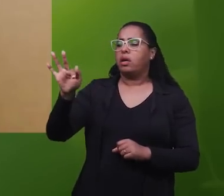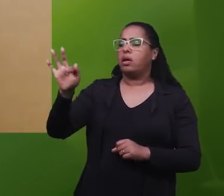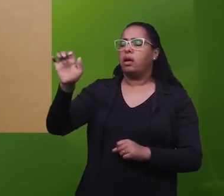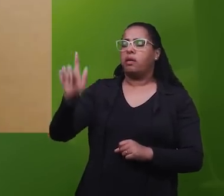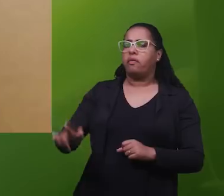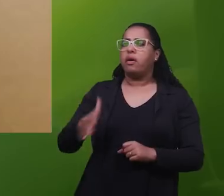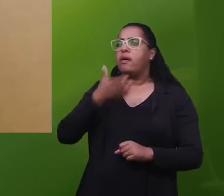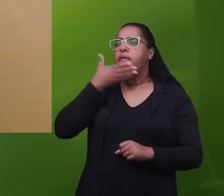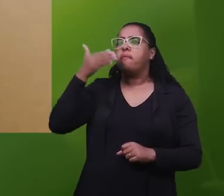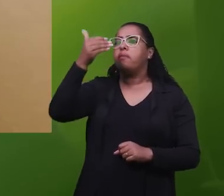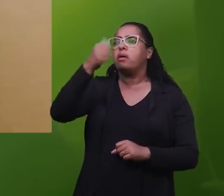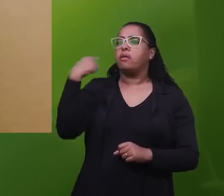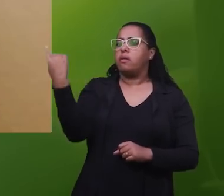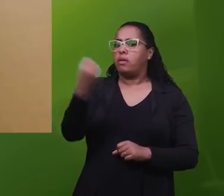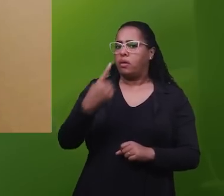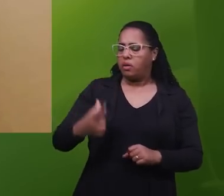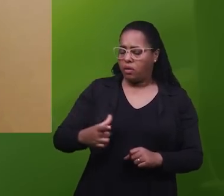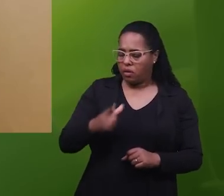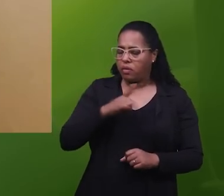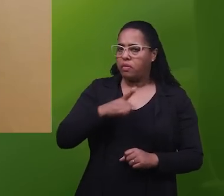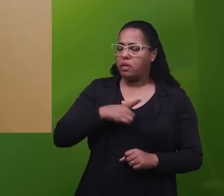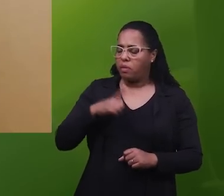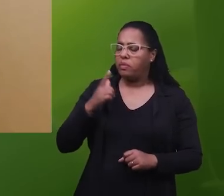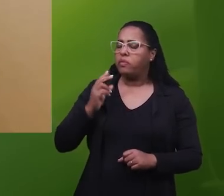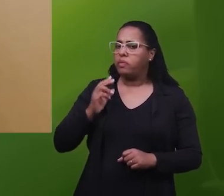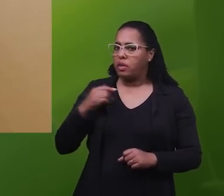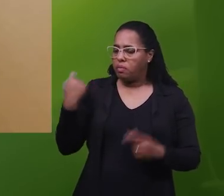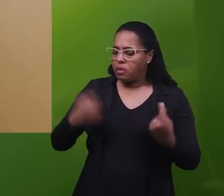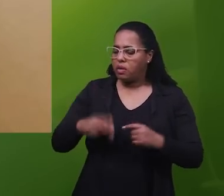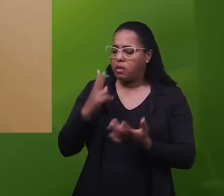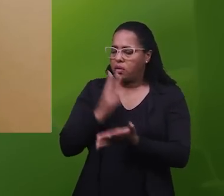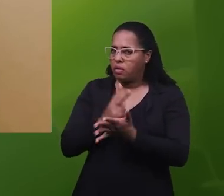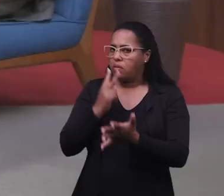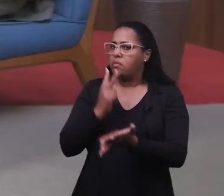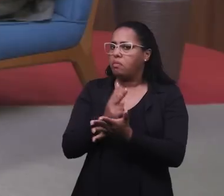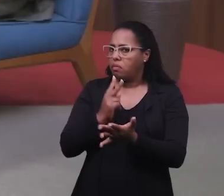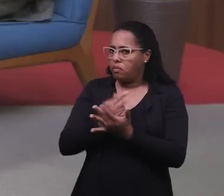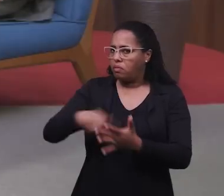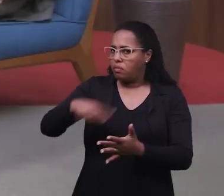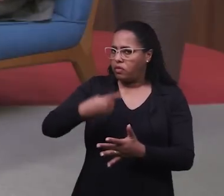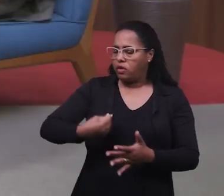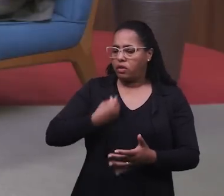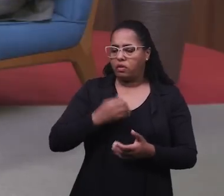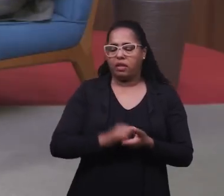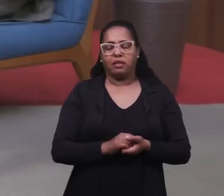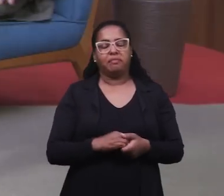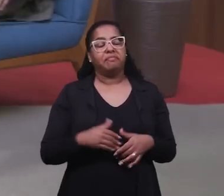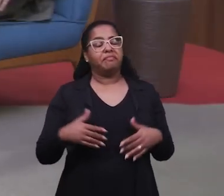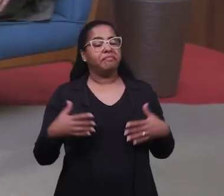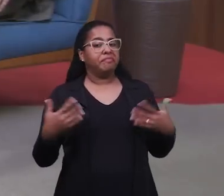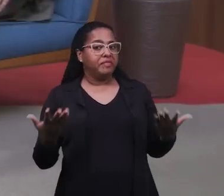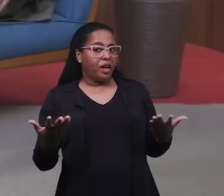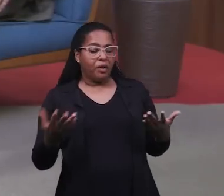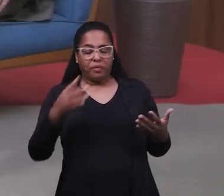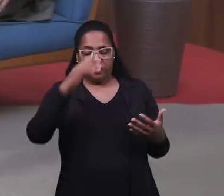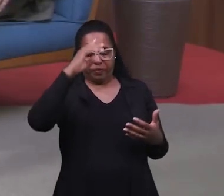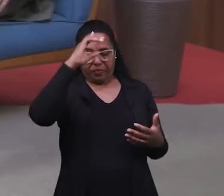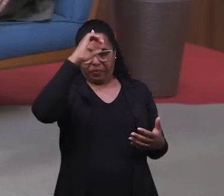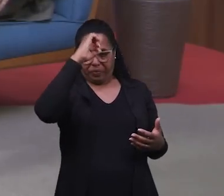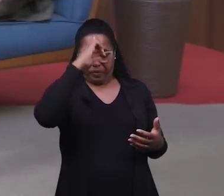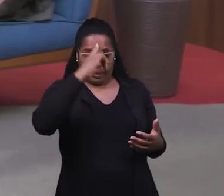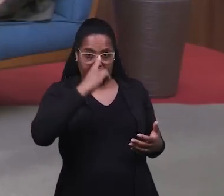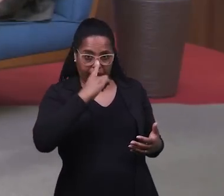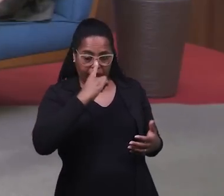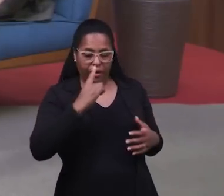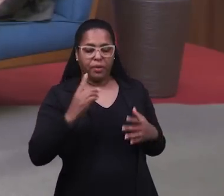fé é o bem maior que nós temos e que tem que ser conservado. Glória a Deus. Bom, chegamos àquele momento, Daniel,